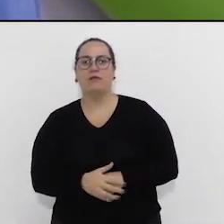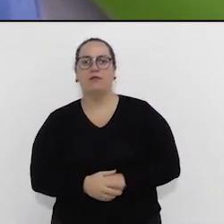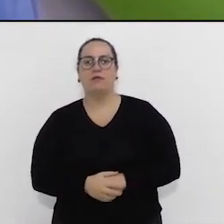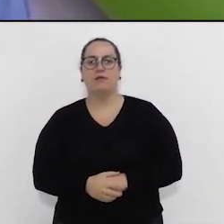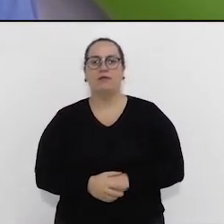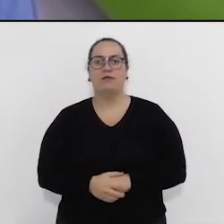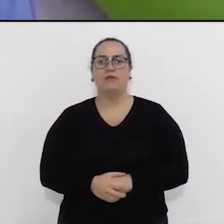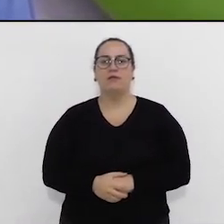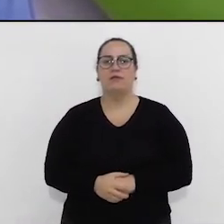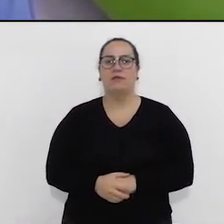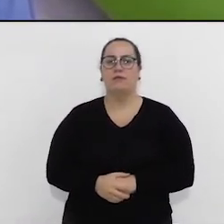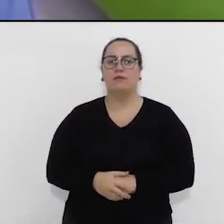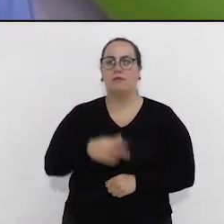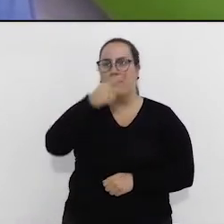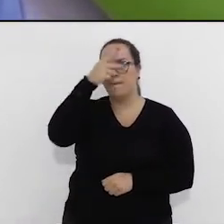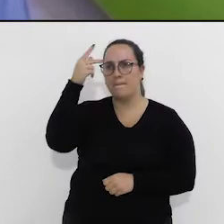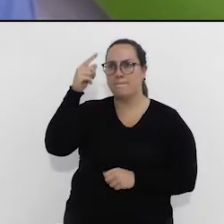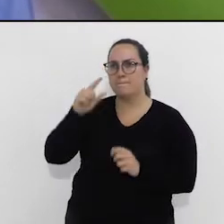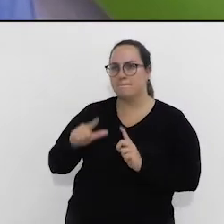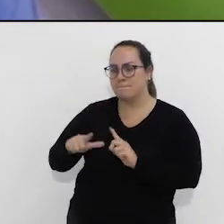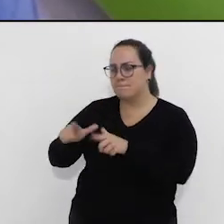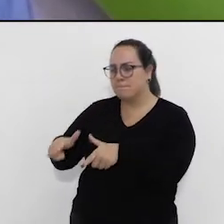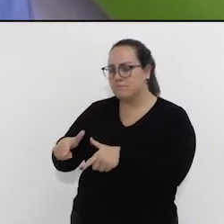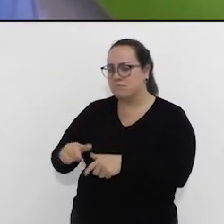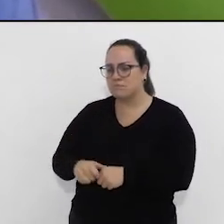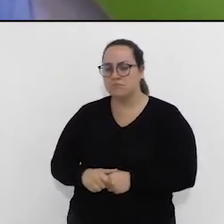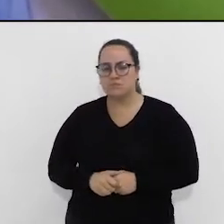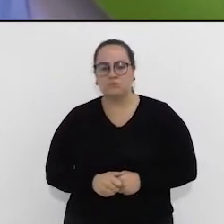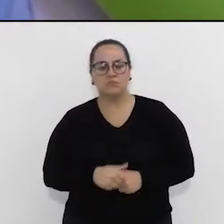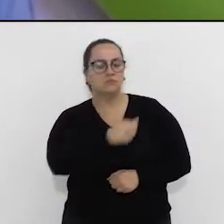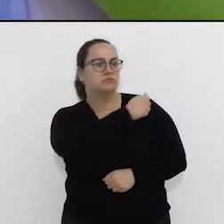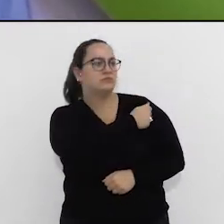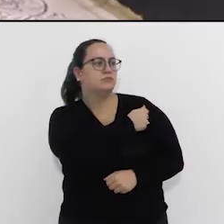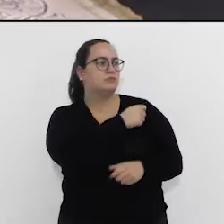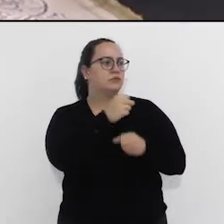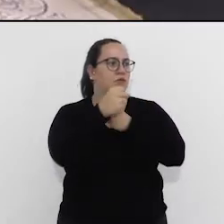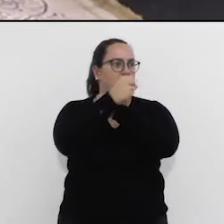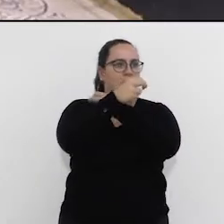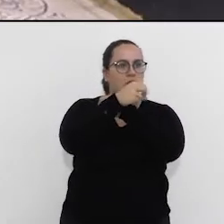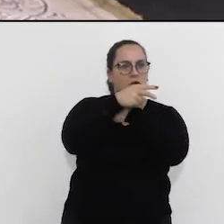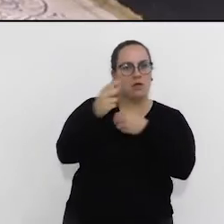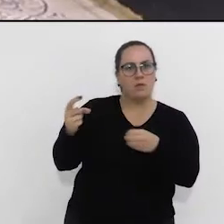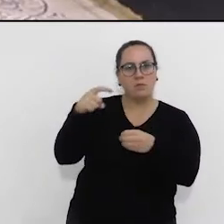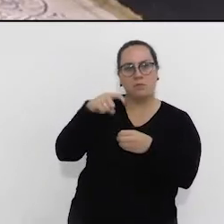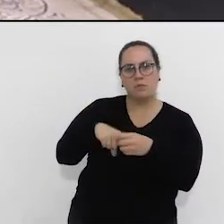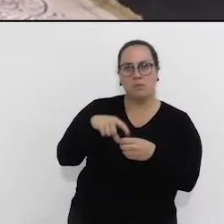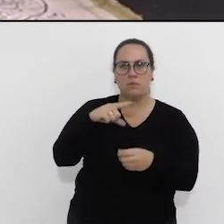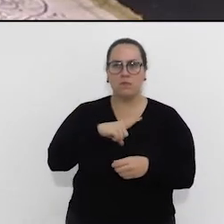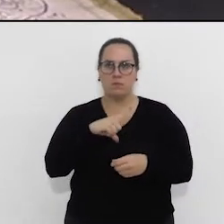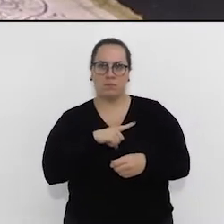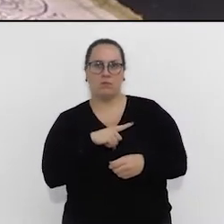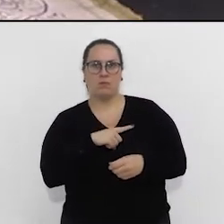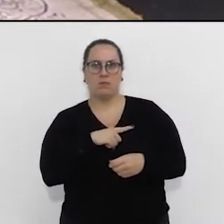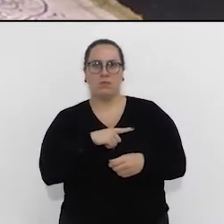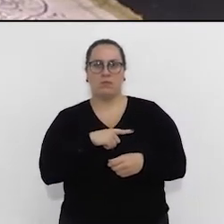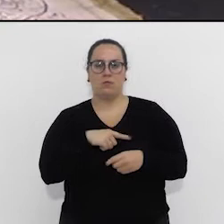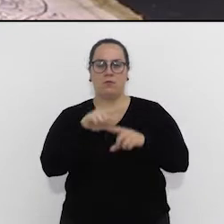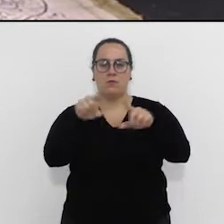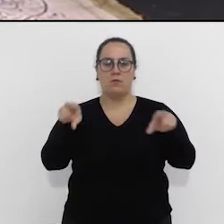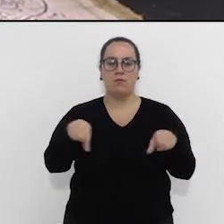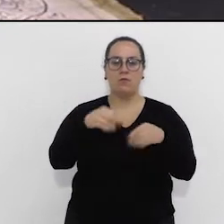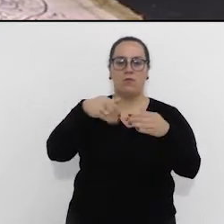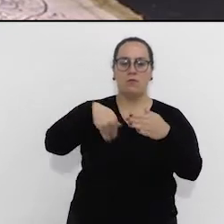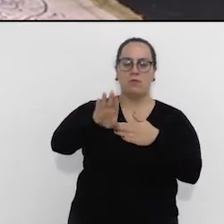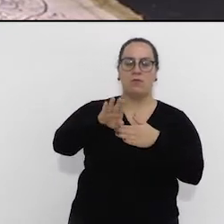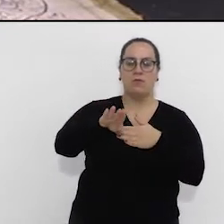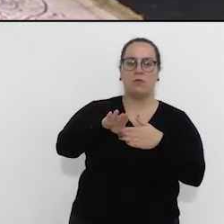e em vista nesse nessa nesse aluno para que ele que tá aqui Avaré volte a ter novamente o campo do São Paulo por exemplo